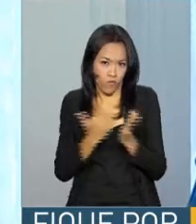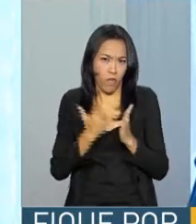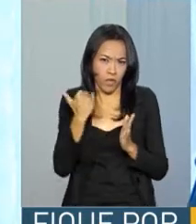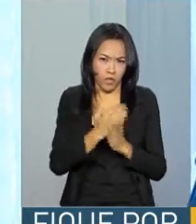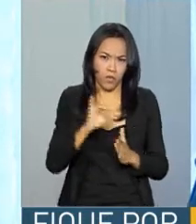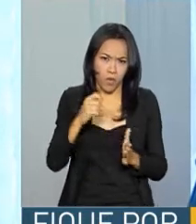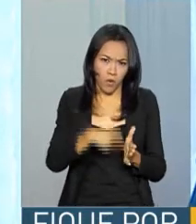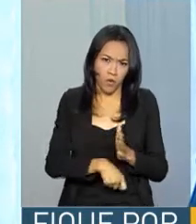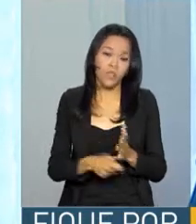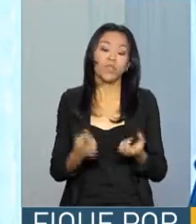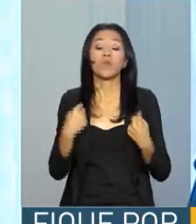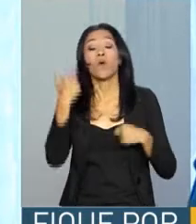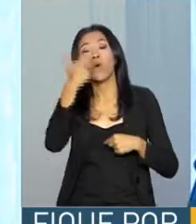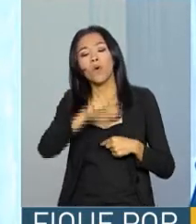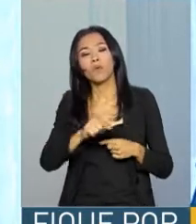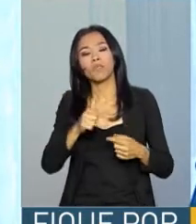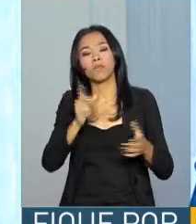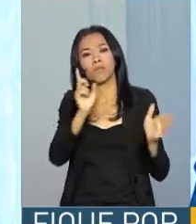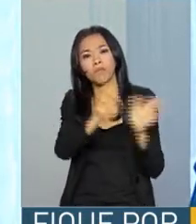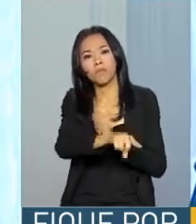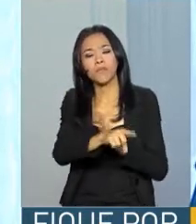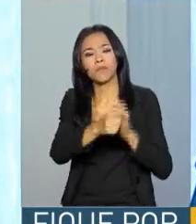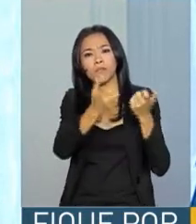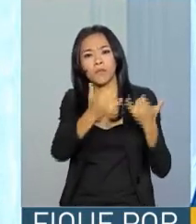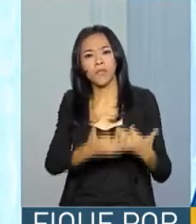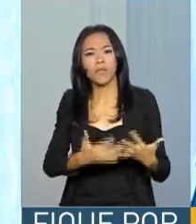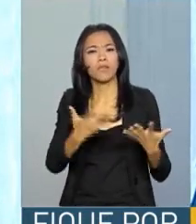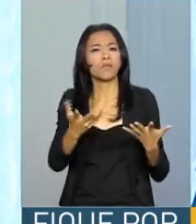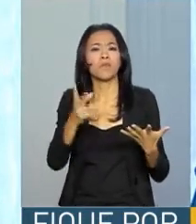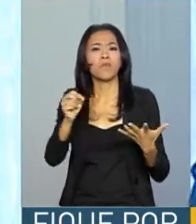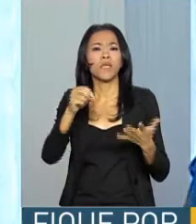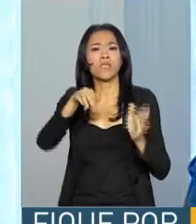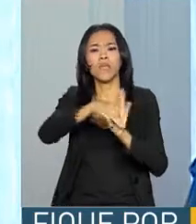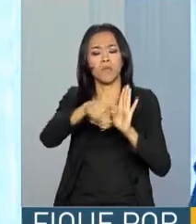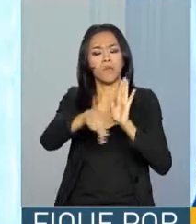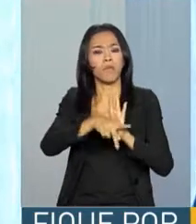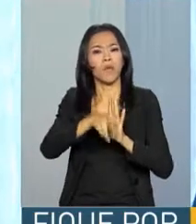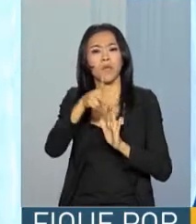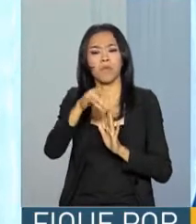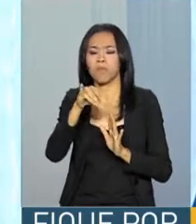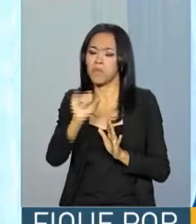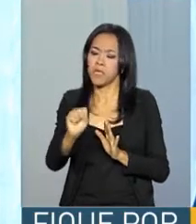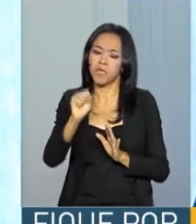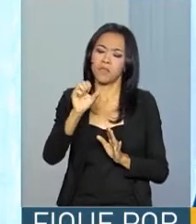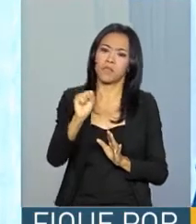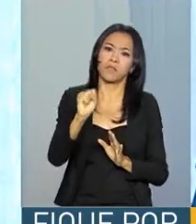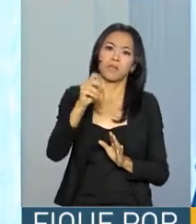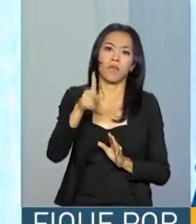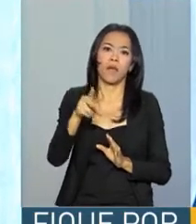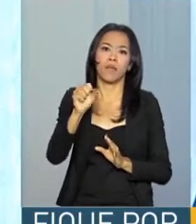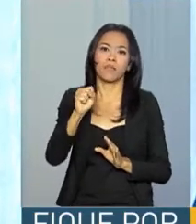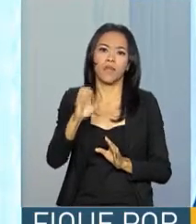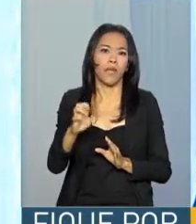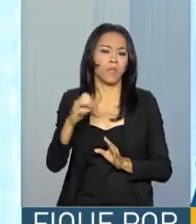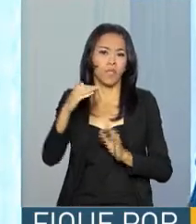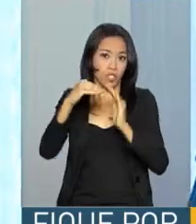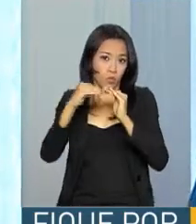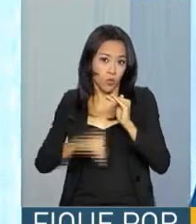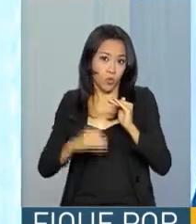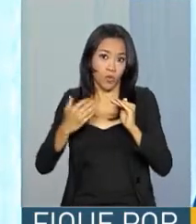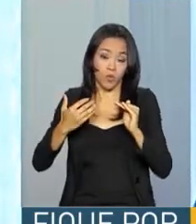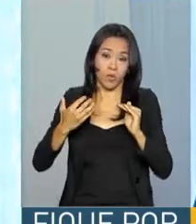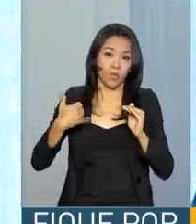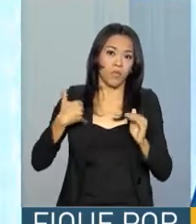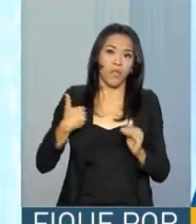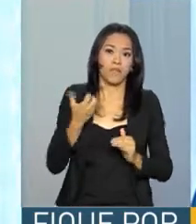dos senhores, a gente gostaria que os senhores explicassem essa medida provisória do PIS/PASEP, reduzindo para 60 anos, quando ela será editada, o